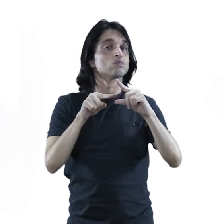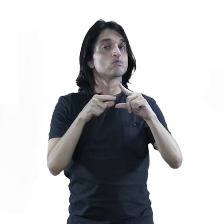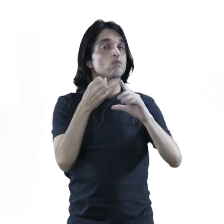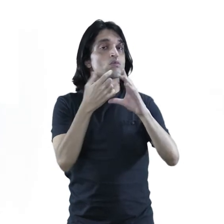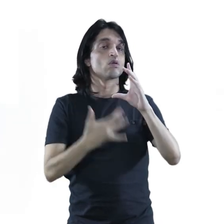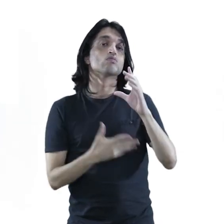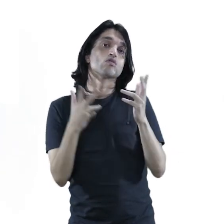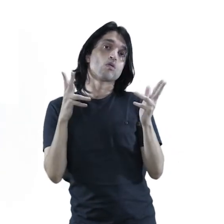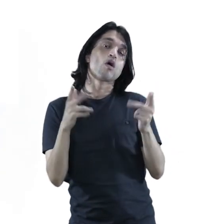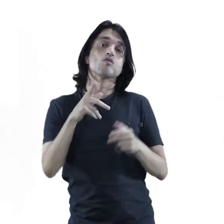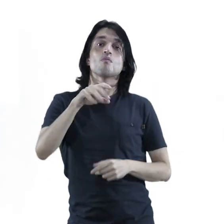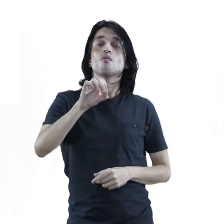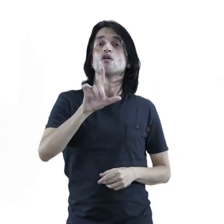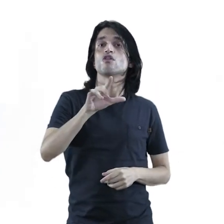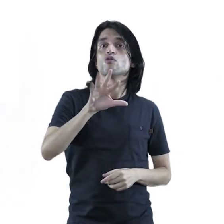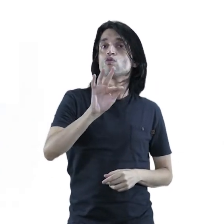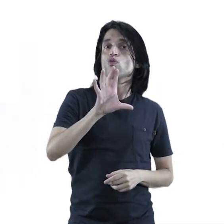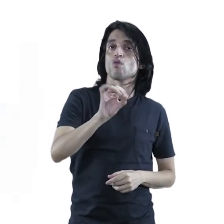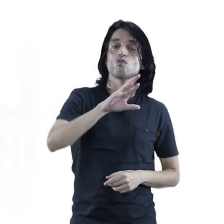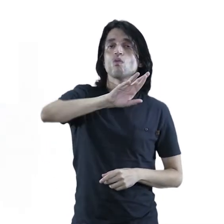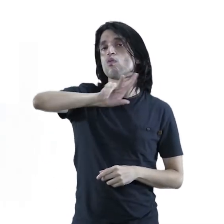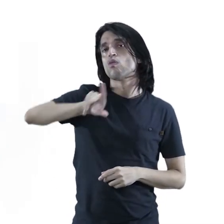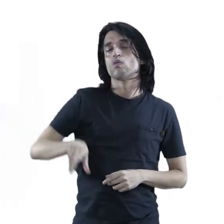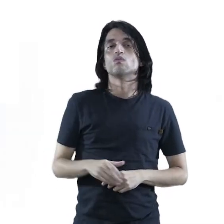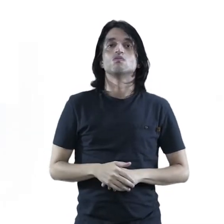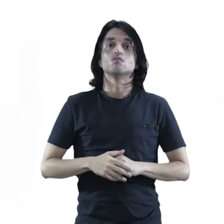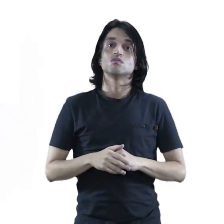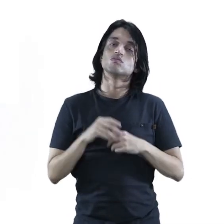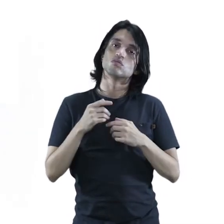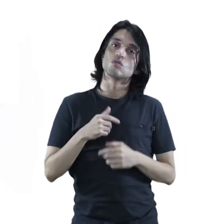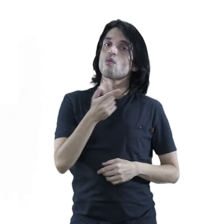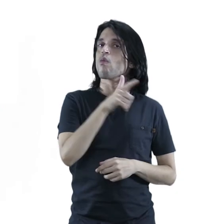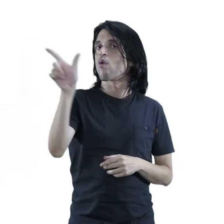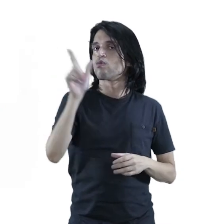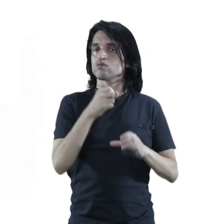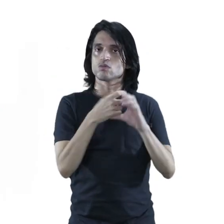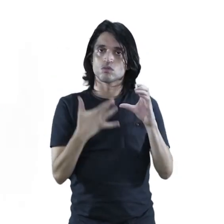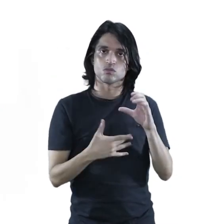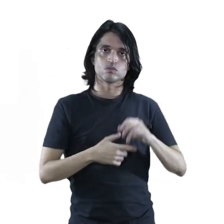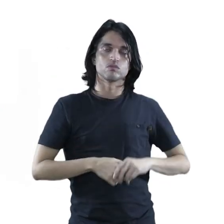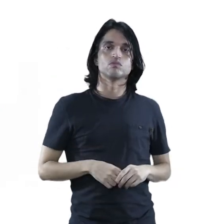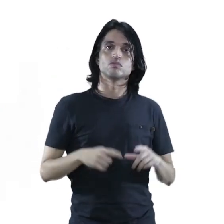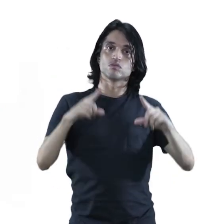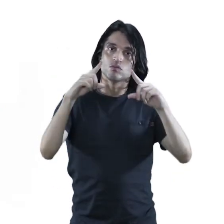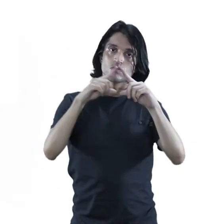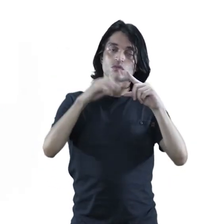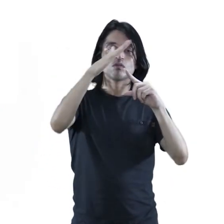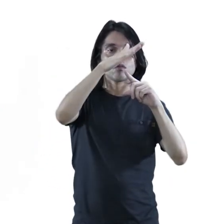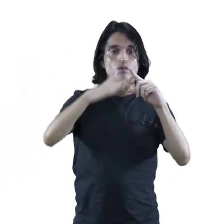diagonal. Elementos de um triângulo. Os triângulos possuem os mesmos elementos dos polígonos, com exceção das